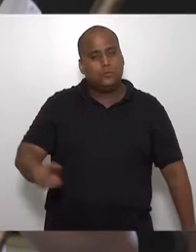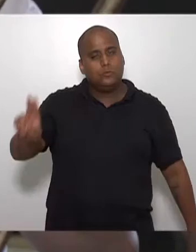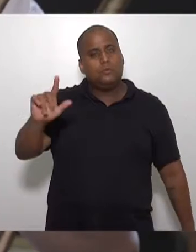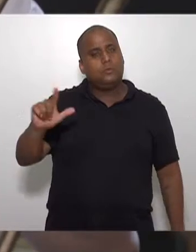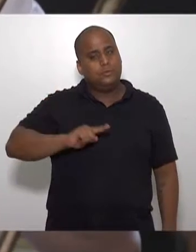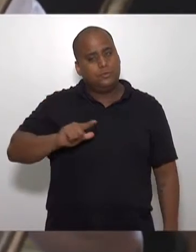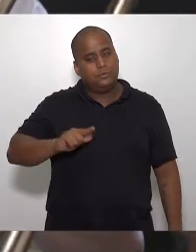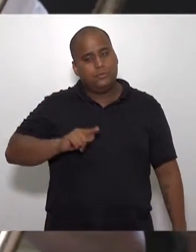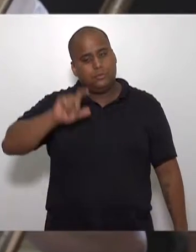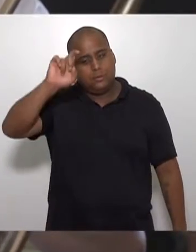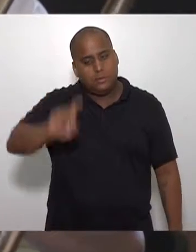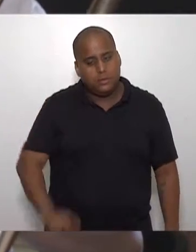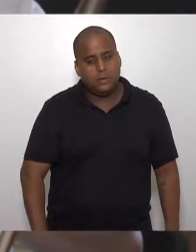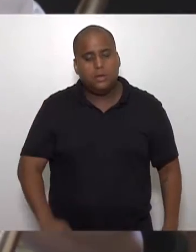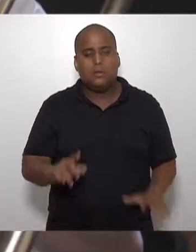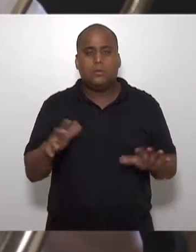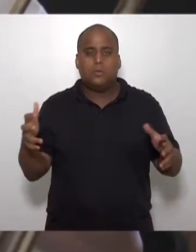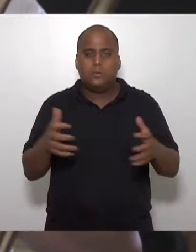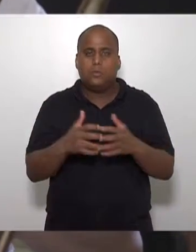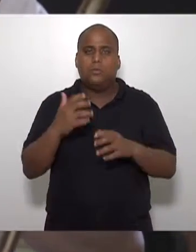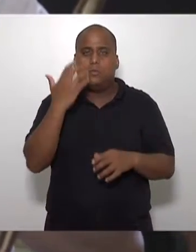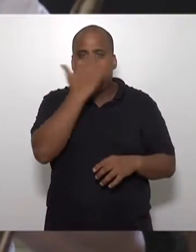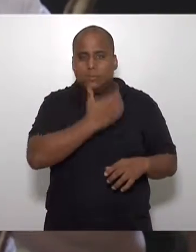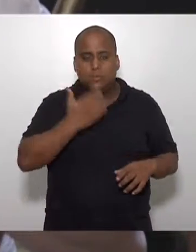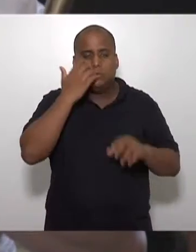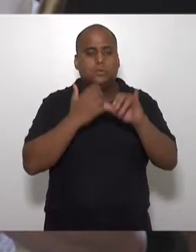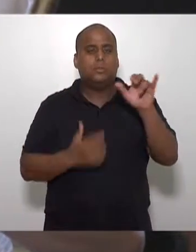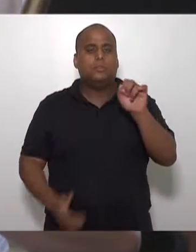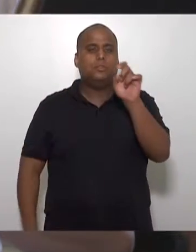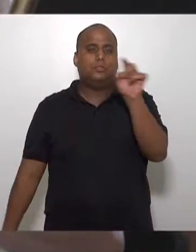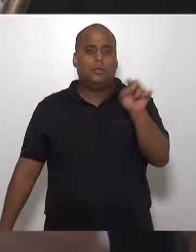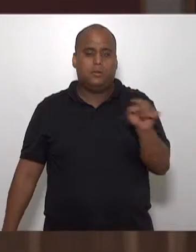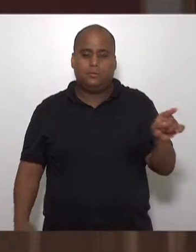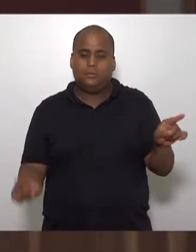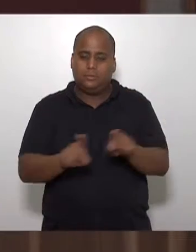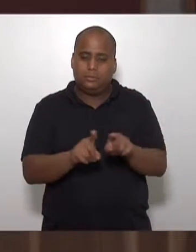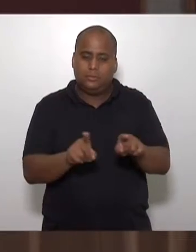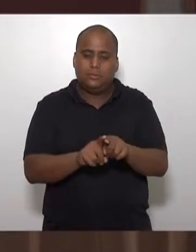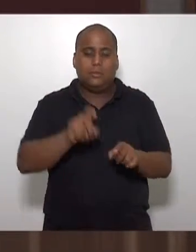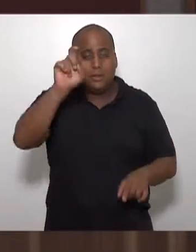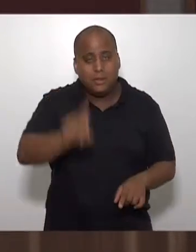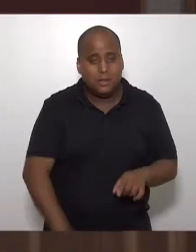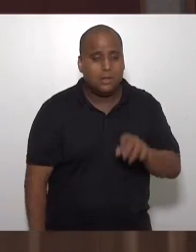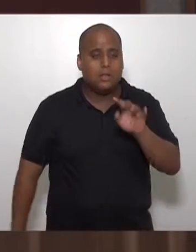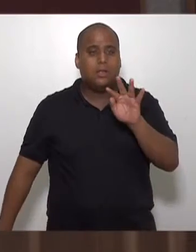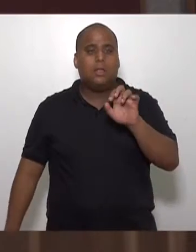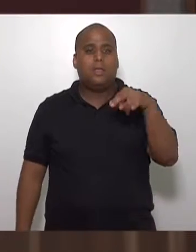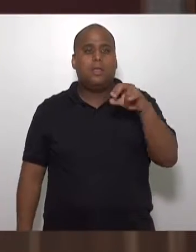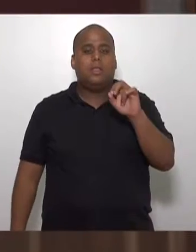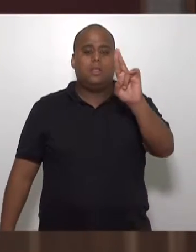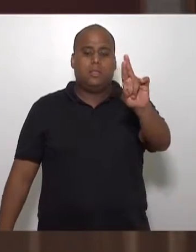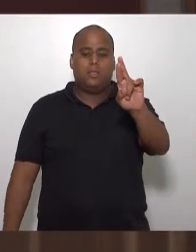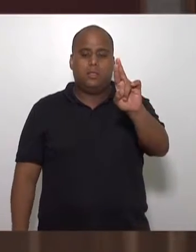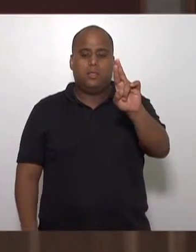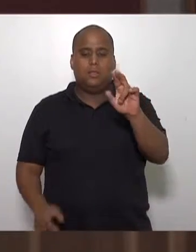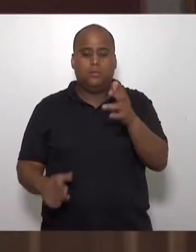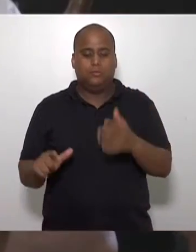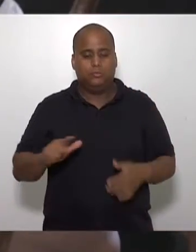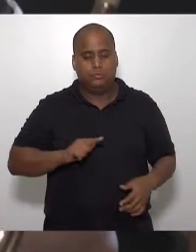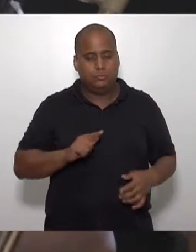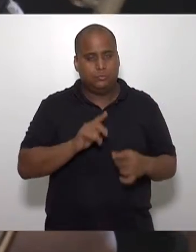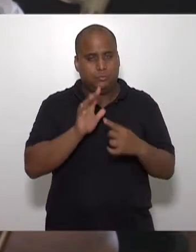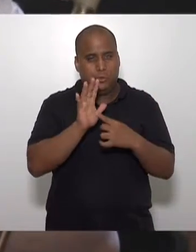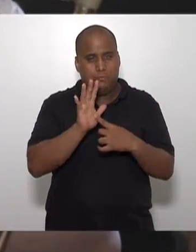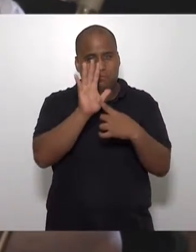bandas de música e 10 hoje em dia esse é o trombone tenor de calibre grande